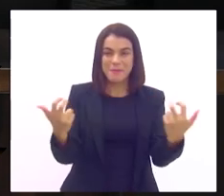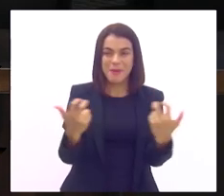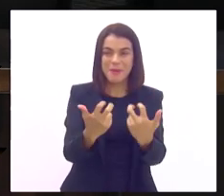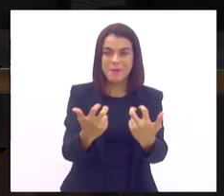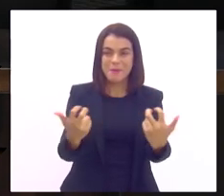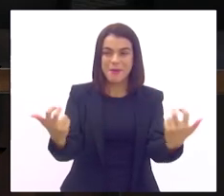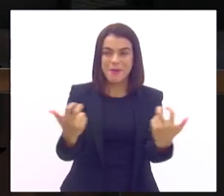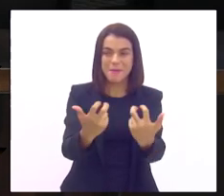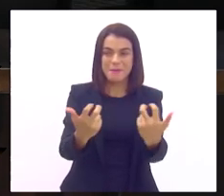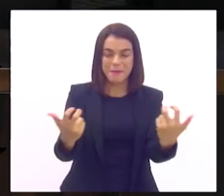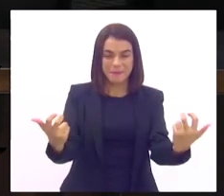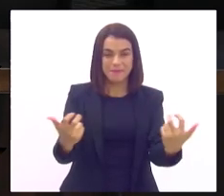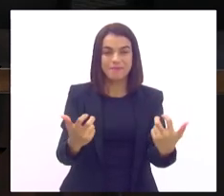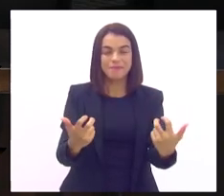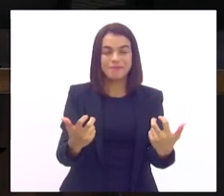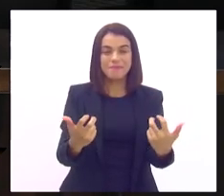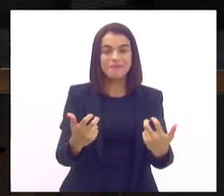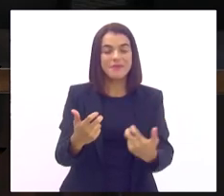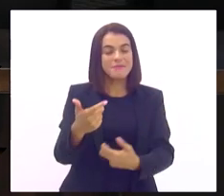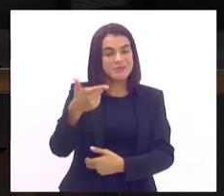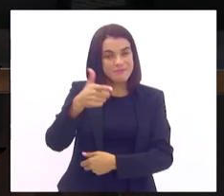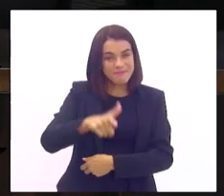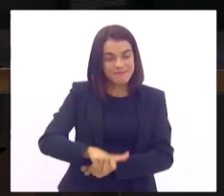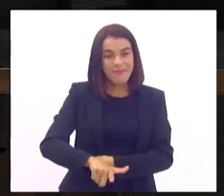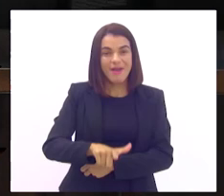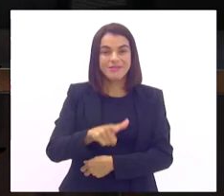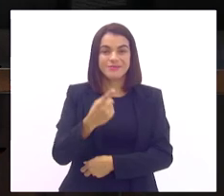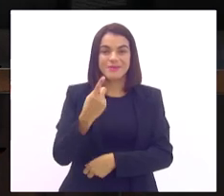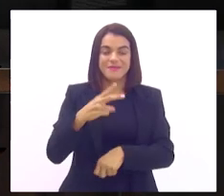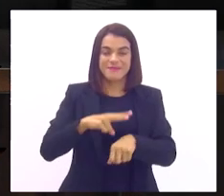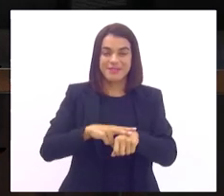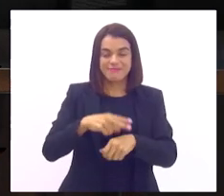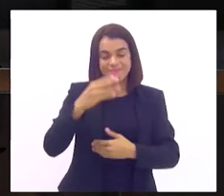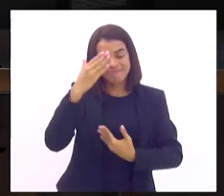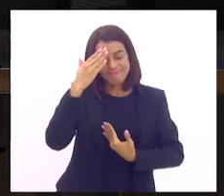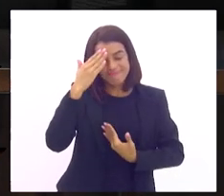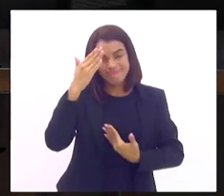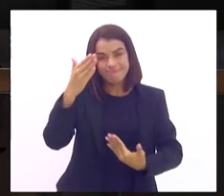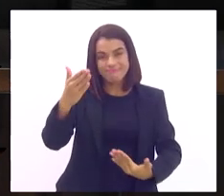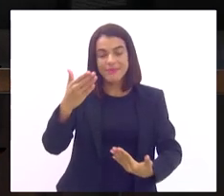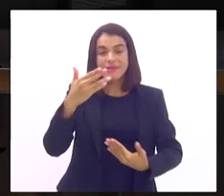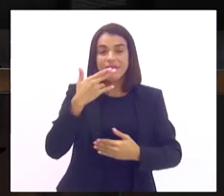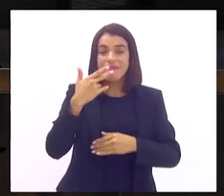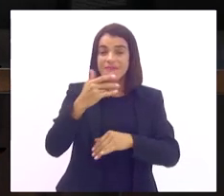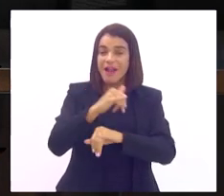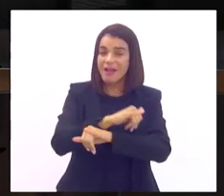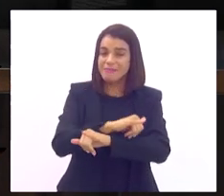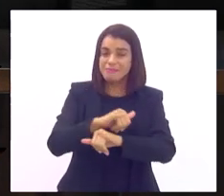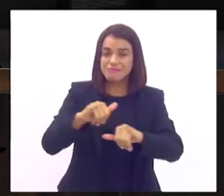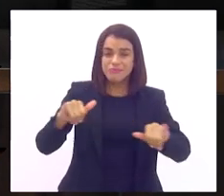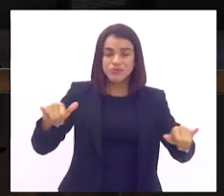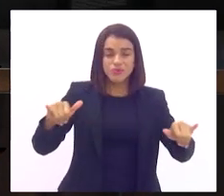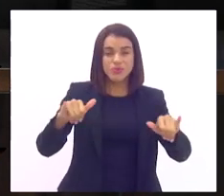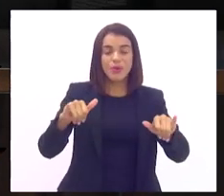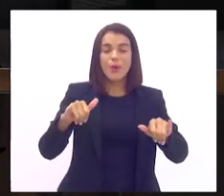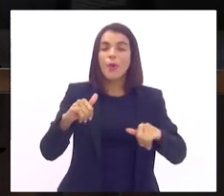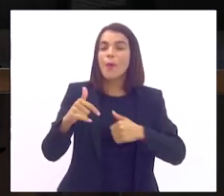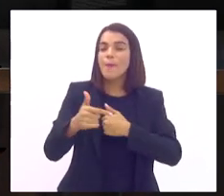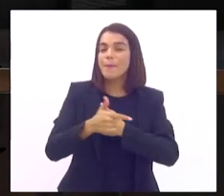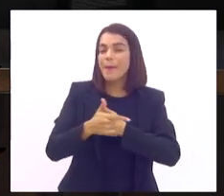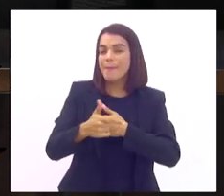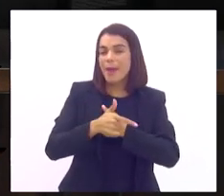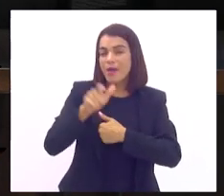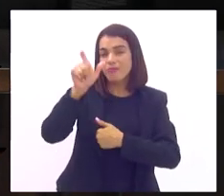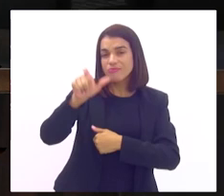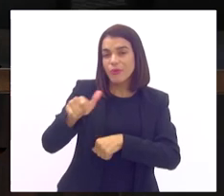para a gente, mais uma vez, agradecer e dizer da importância do papel do